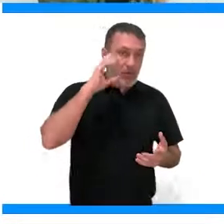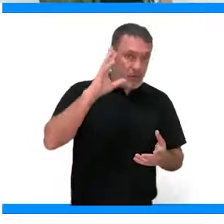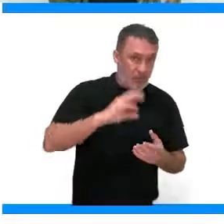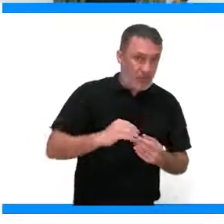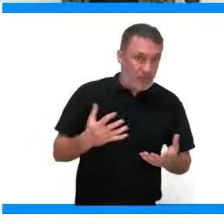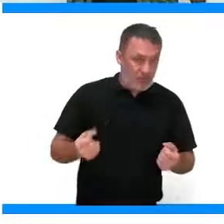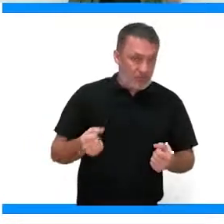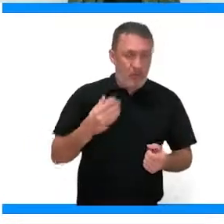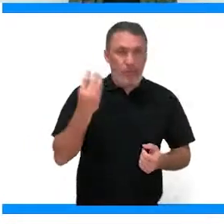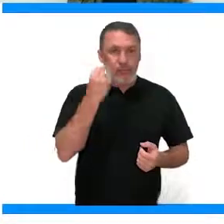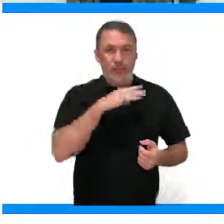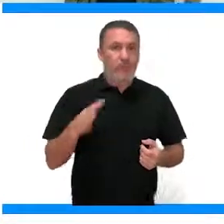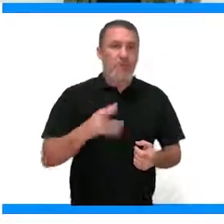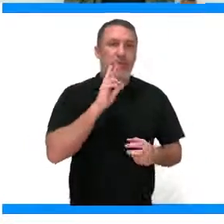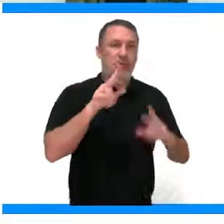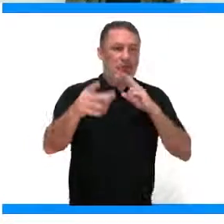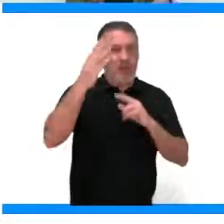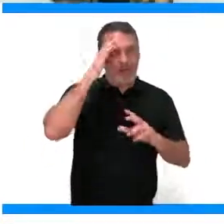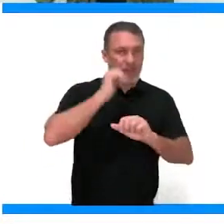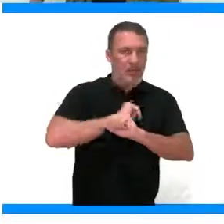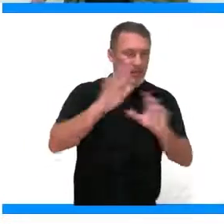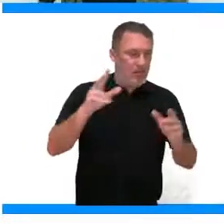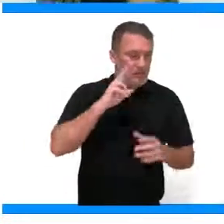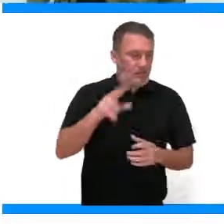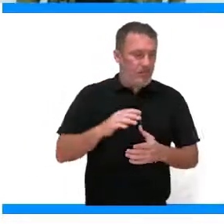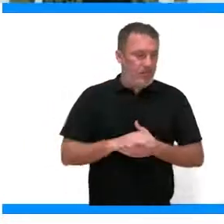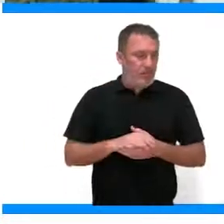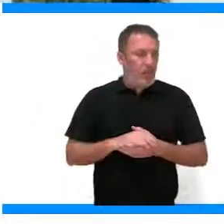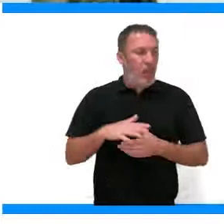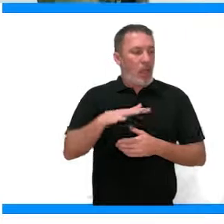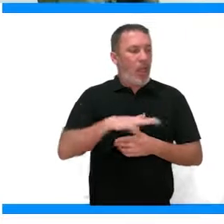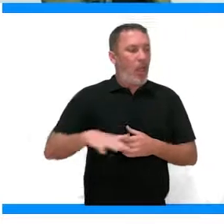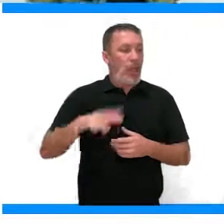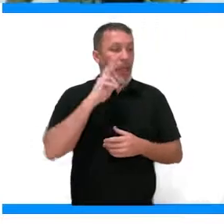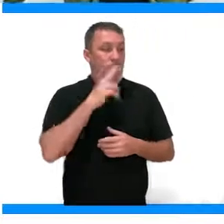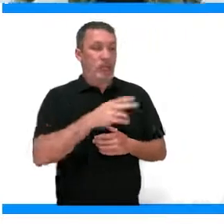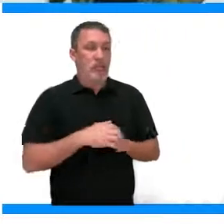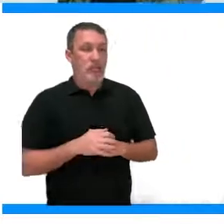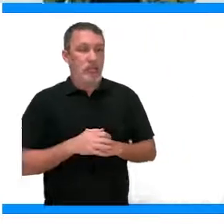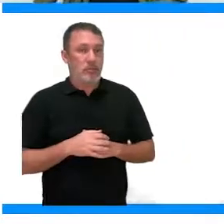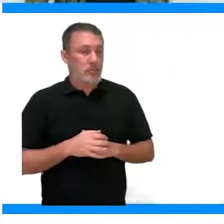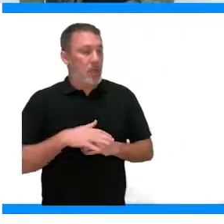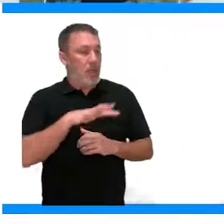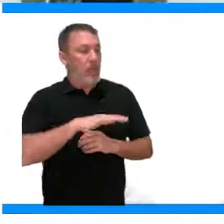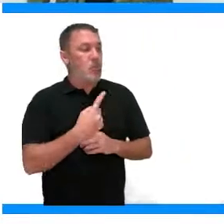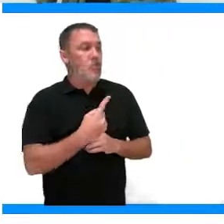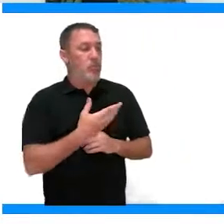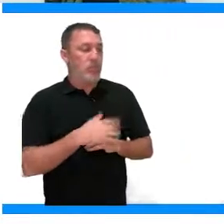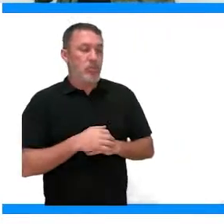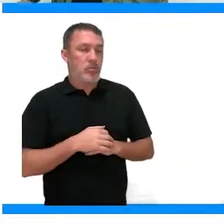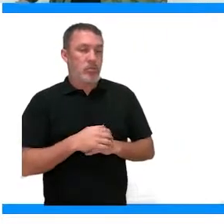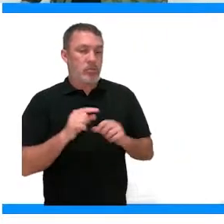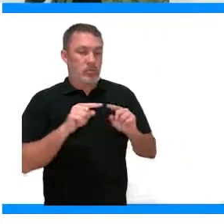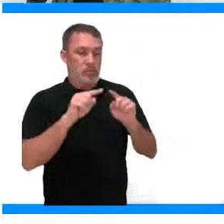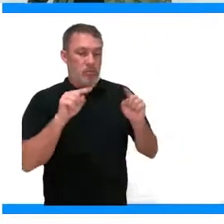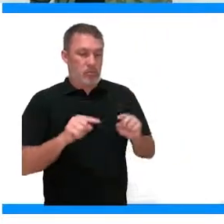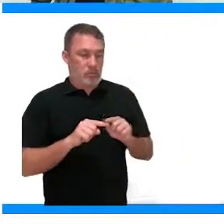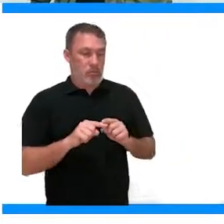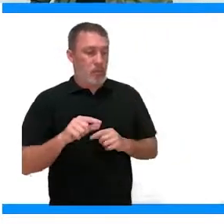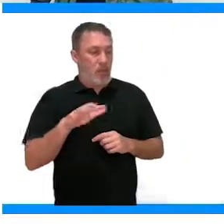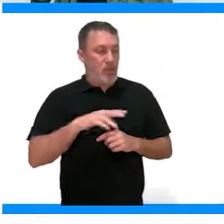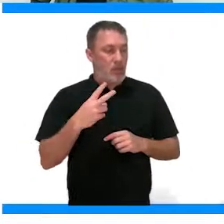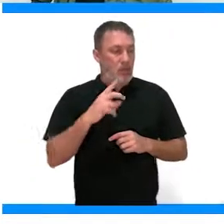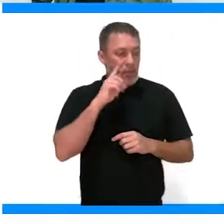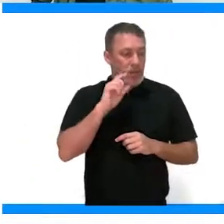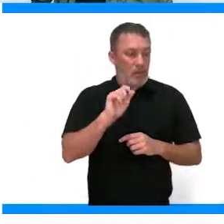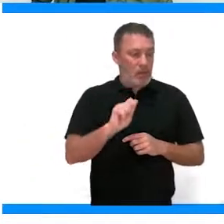pega a visão aí. Nós vamos hackear essa matemática, você vai entender. Olha aí, as áreas. Olha as áreas aí. Área 1, 1 ao quadrado. Área